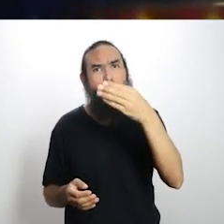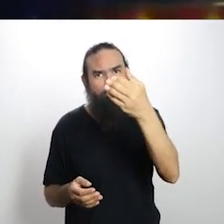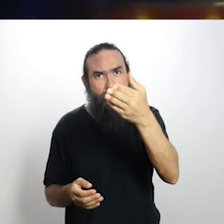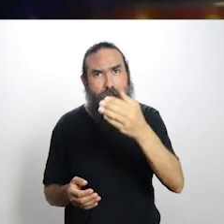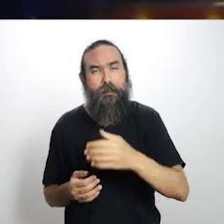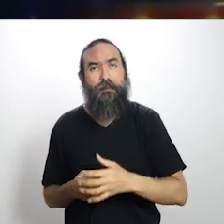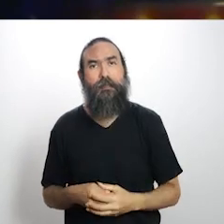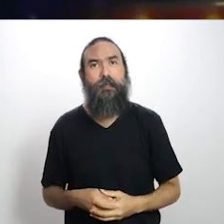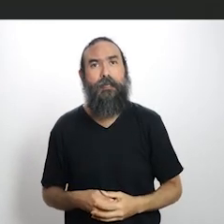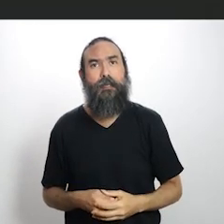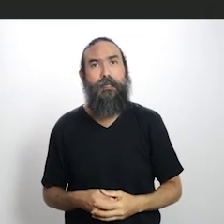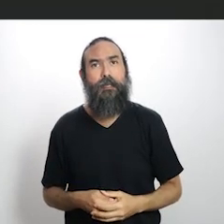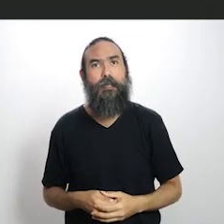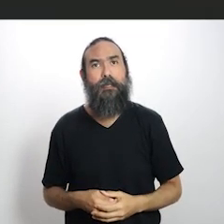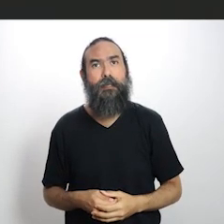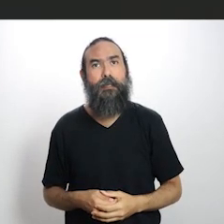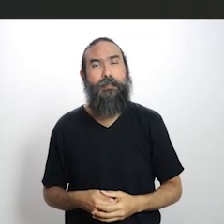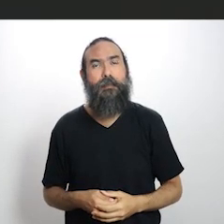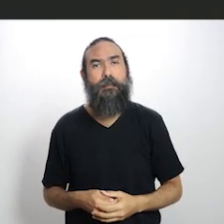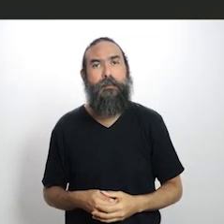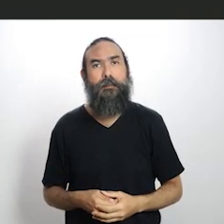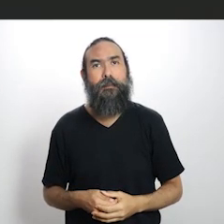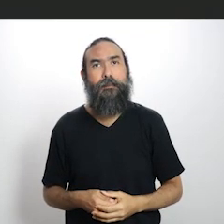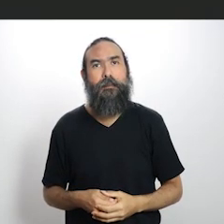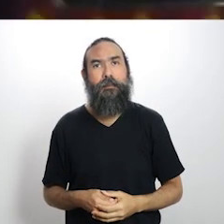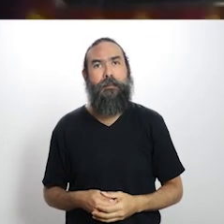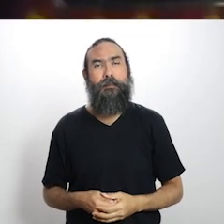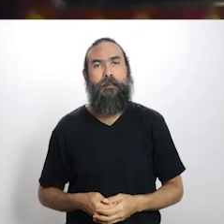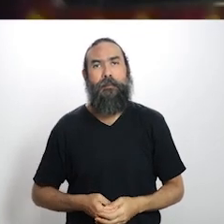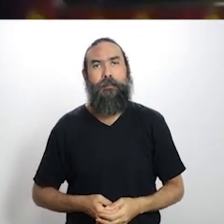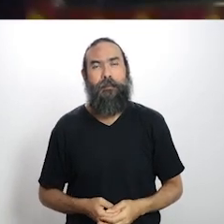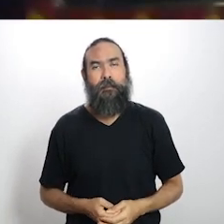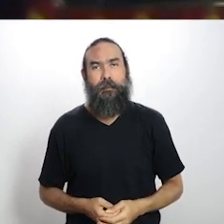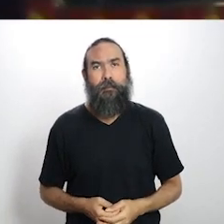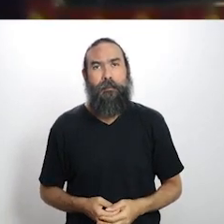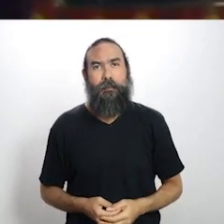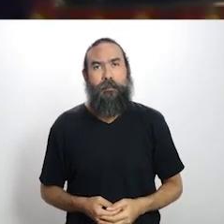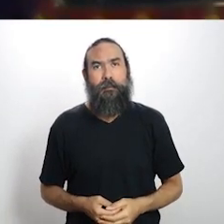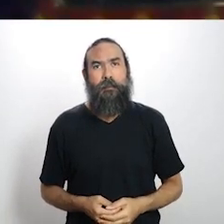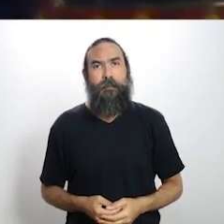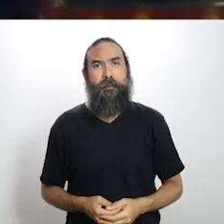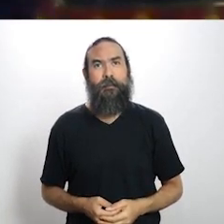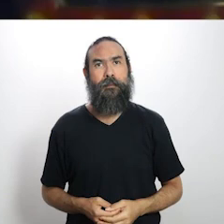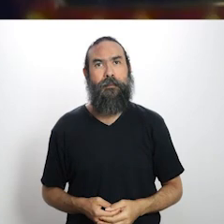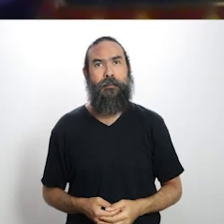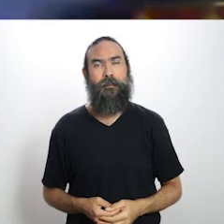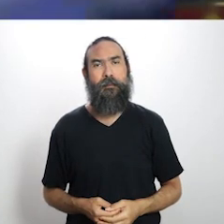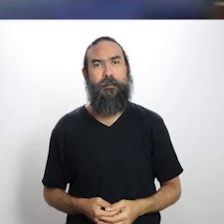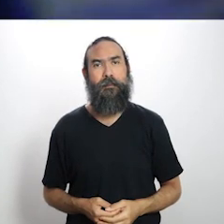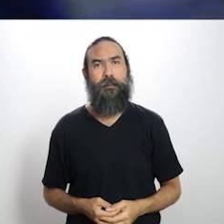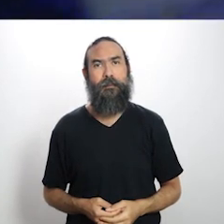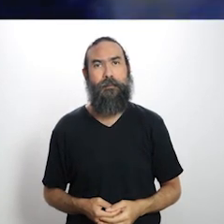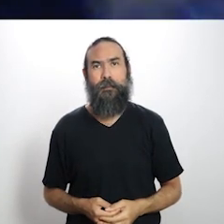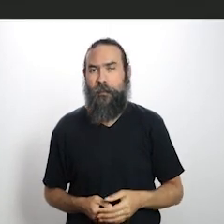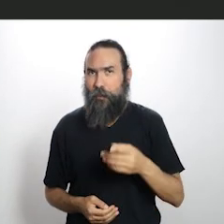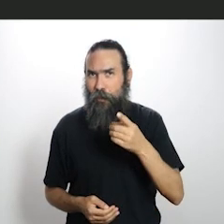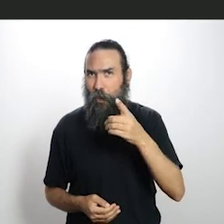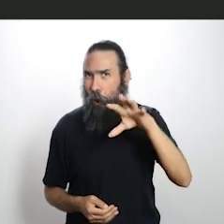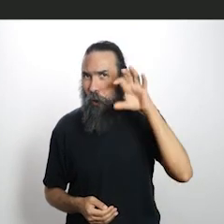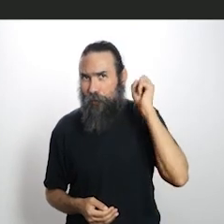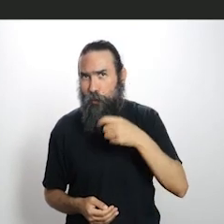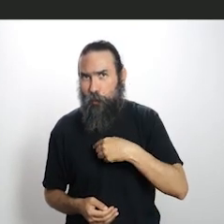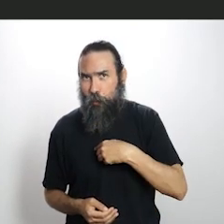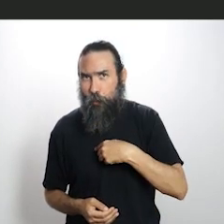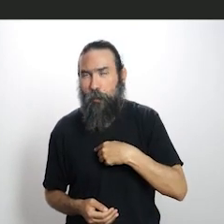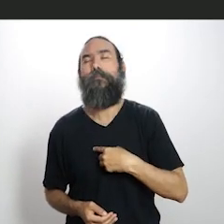estão me vendo? sim só que eu não estou me vendo agora deixa eu ver aqui mas a gente